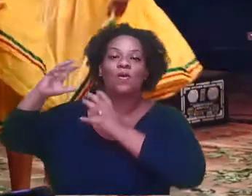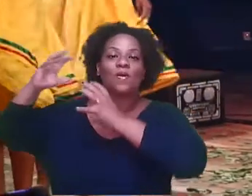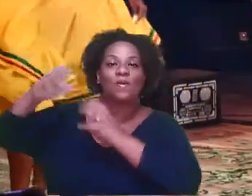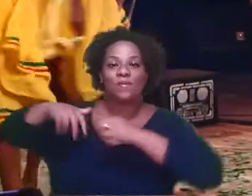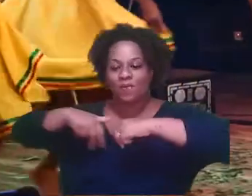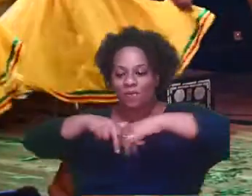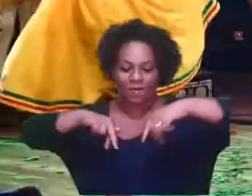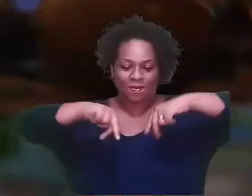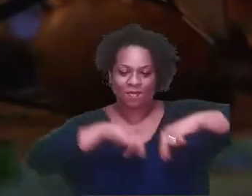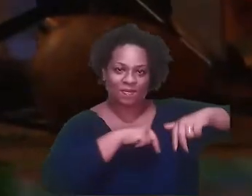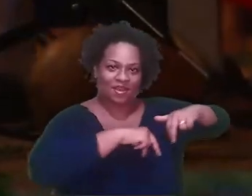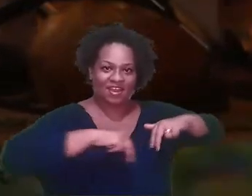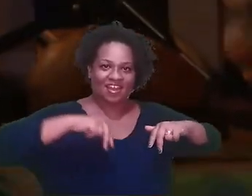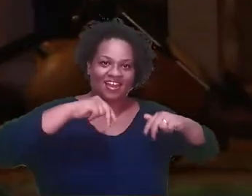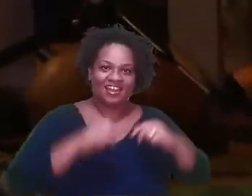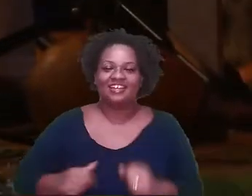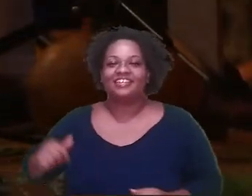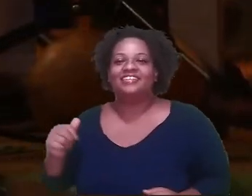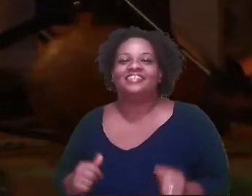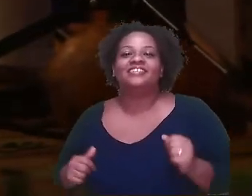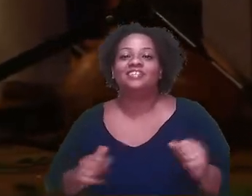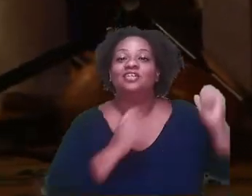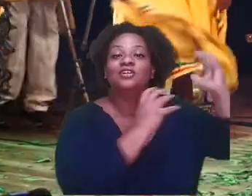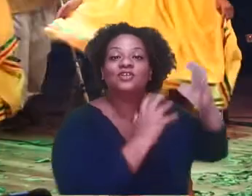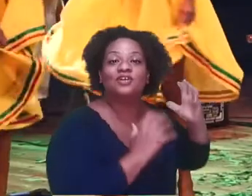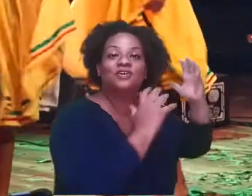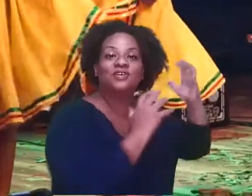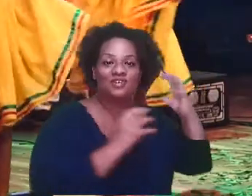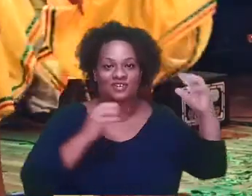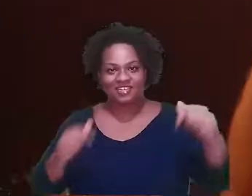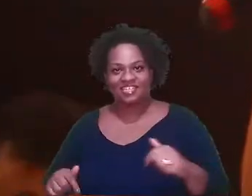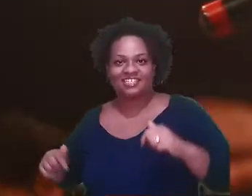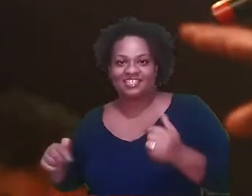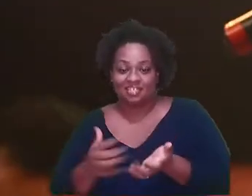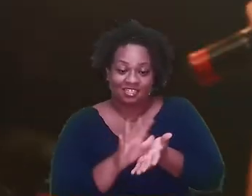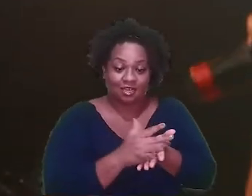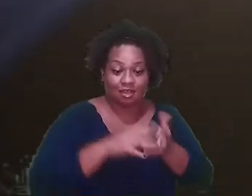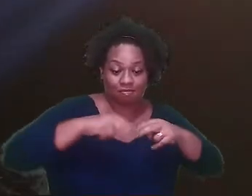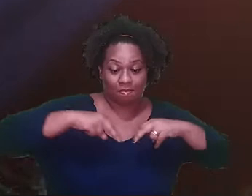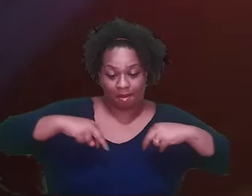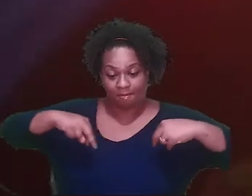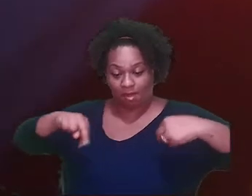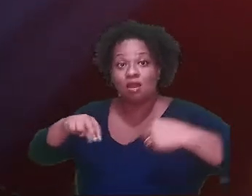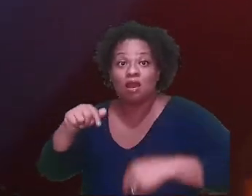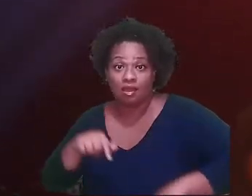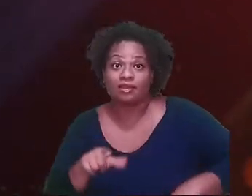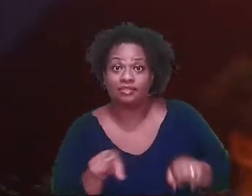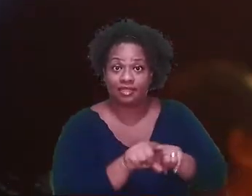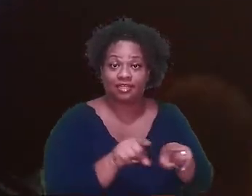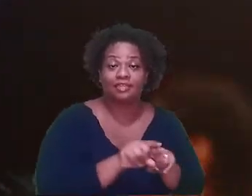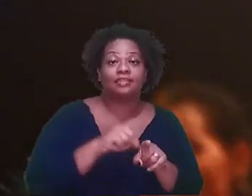de Ubingada. Diga lá que coco é ele. É o Coco de Ubingada. No Guadalupe também tem